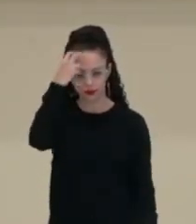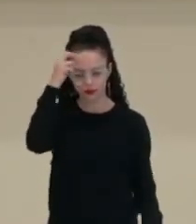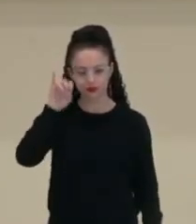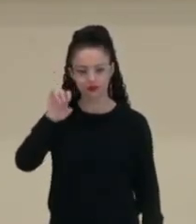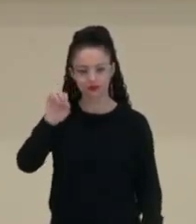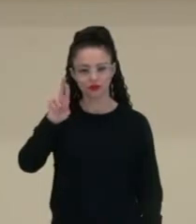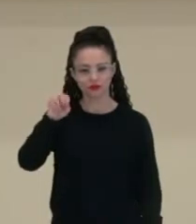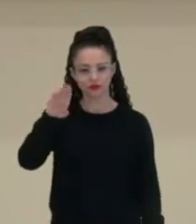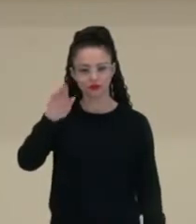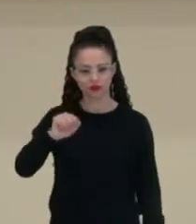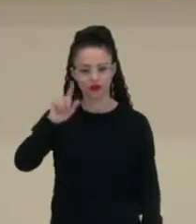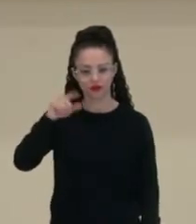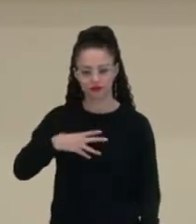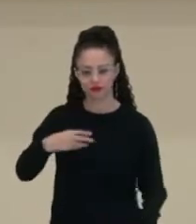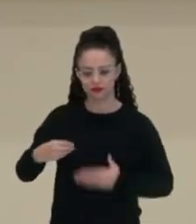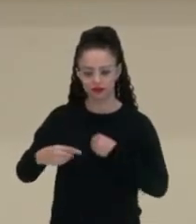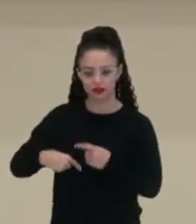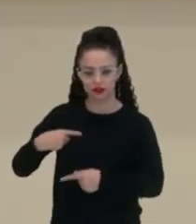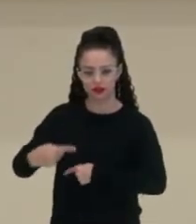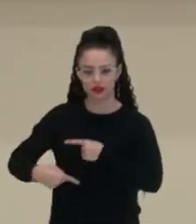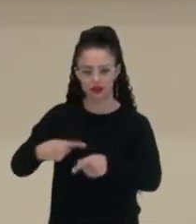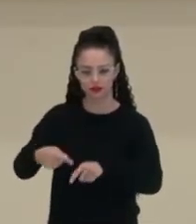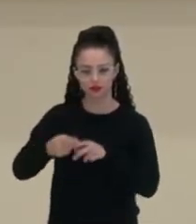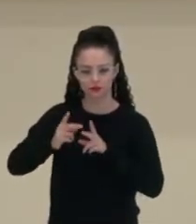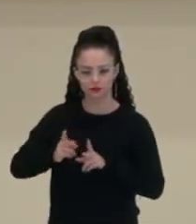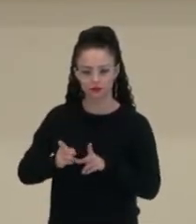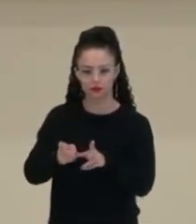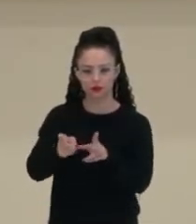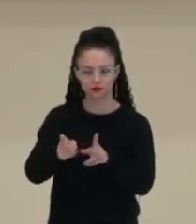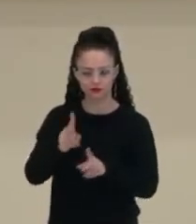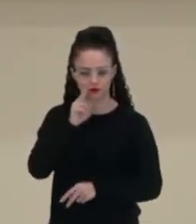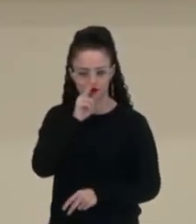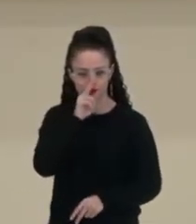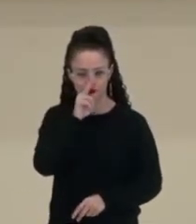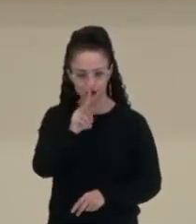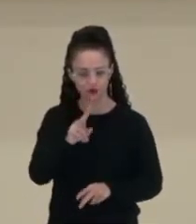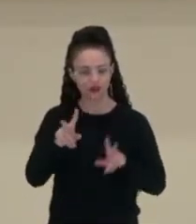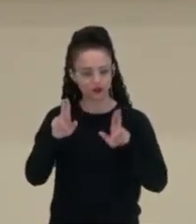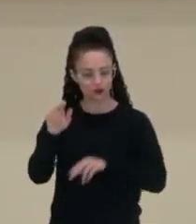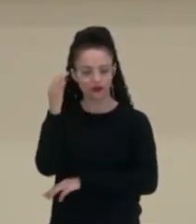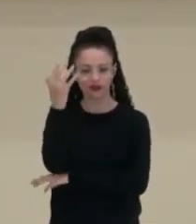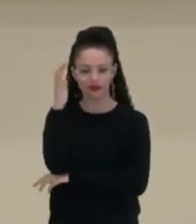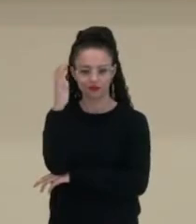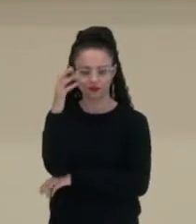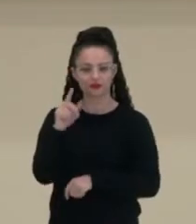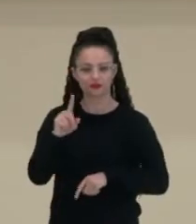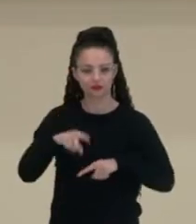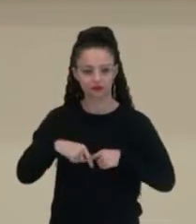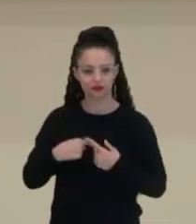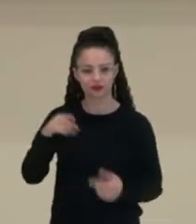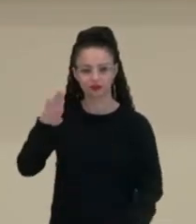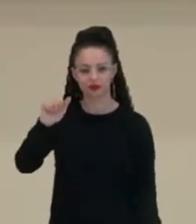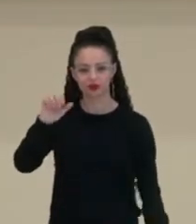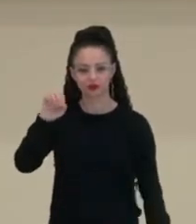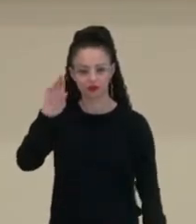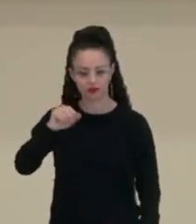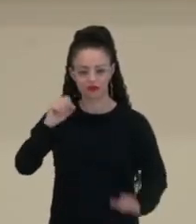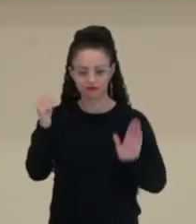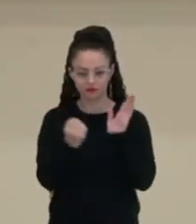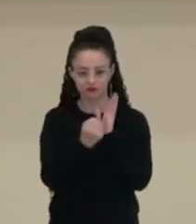vai passando de geração em geração e vai se mantendo firme, forte, como o baobá. Então, por isso o baobá é o símbolo da